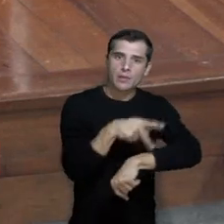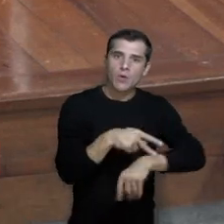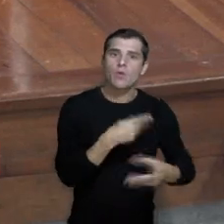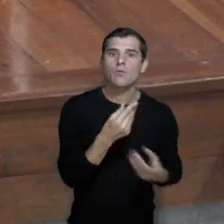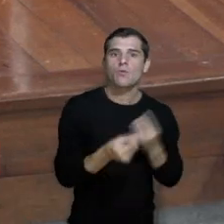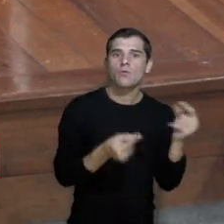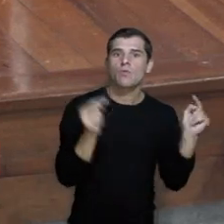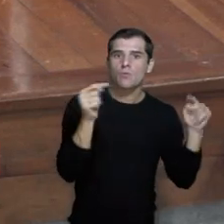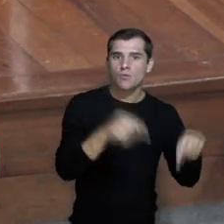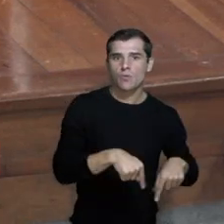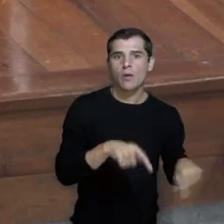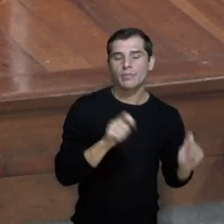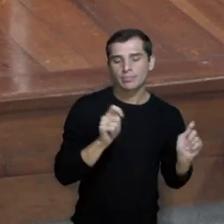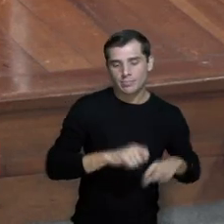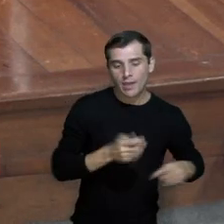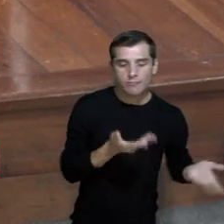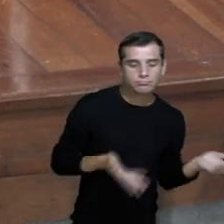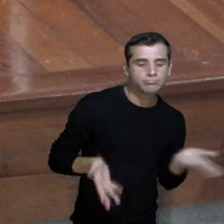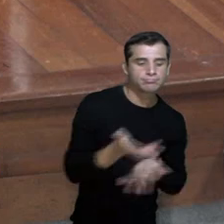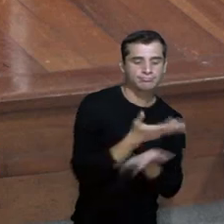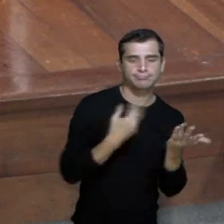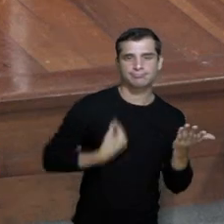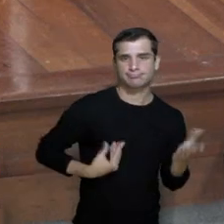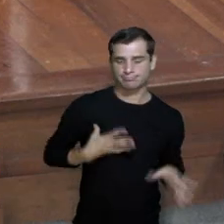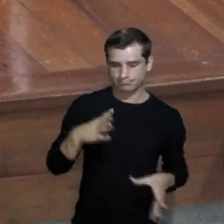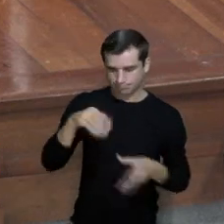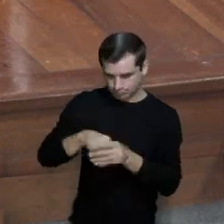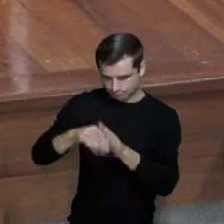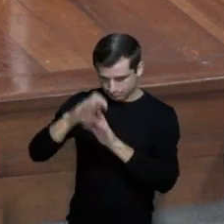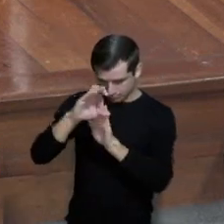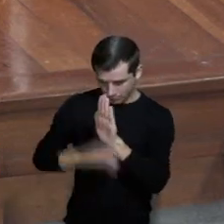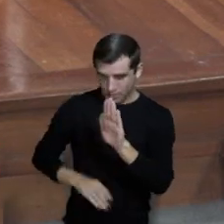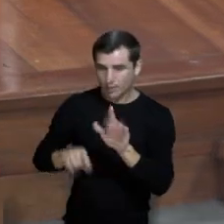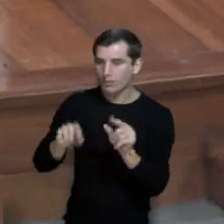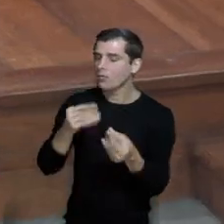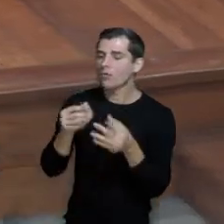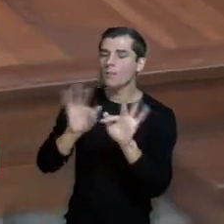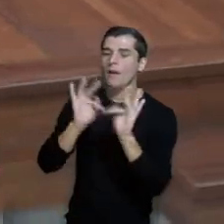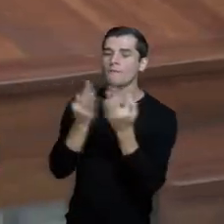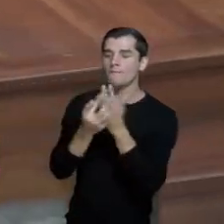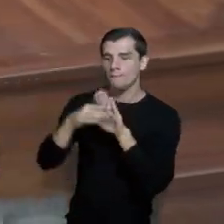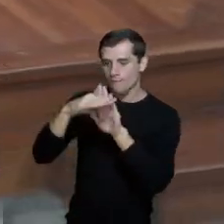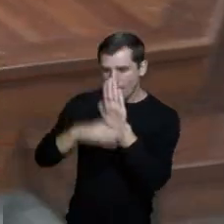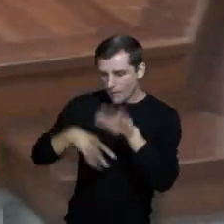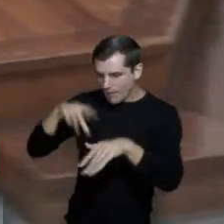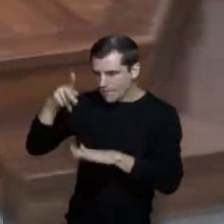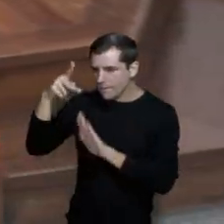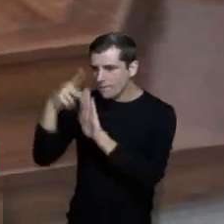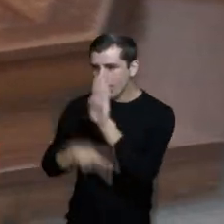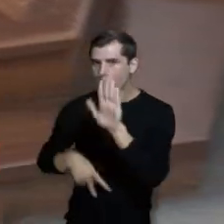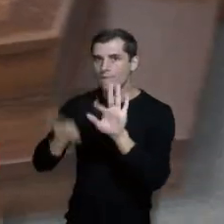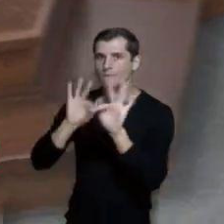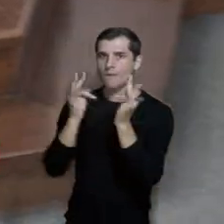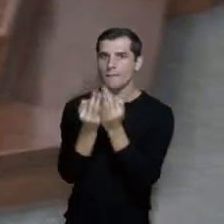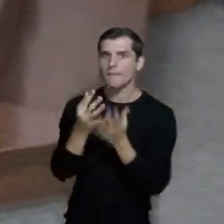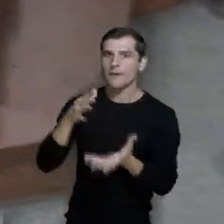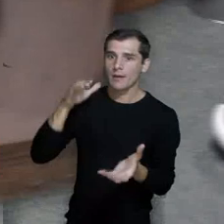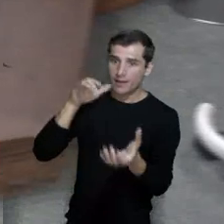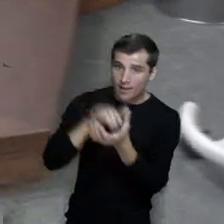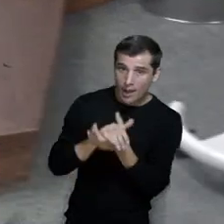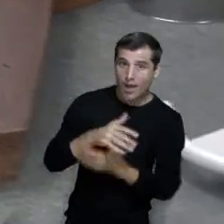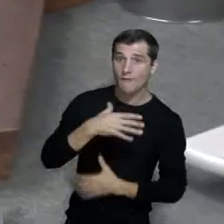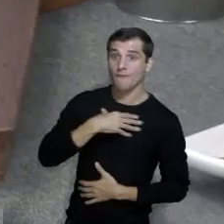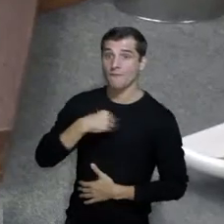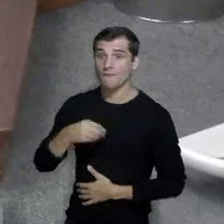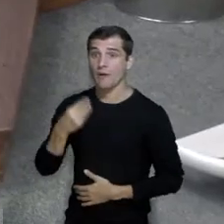isso dentro do componente curricular na família projeto de ter uma família casa-se tem filhos